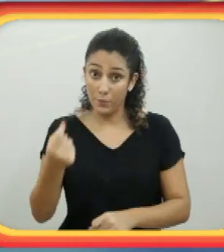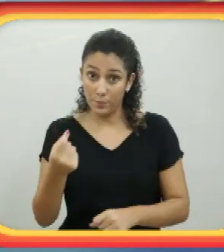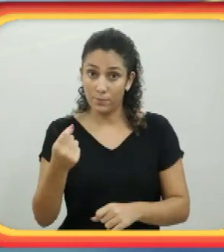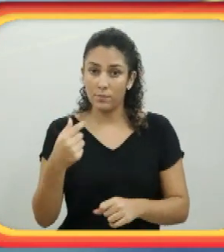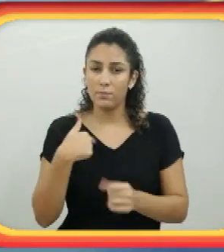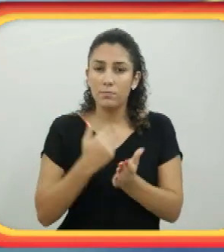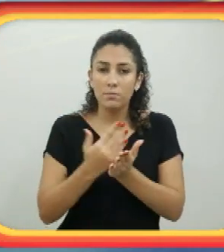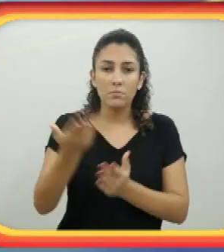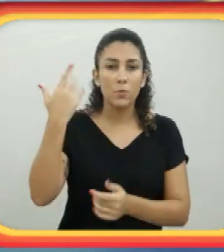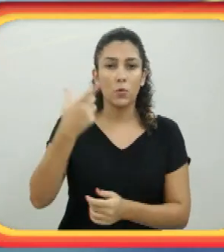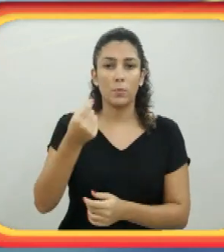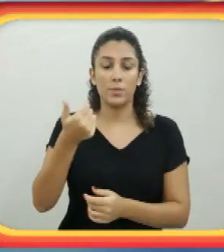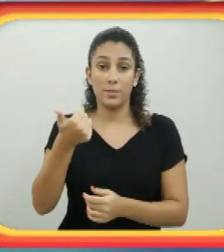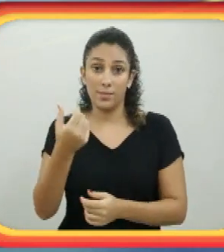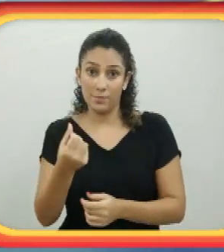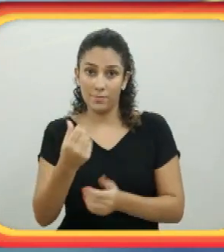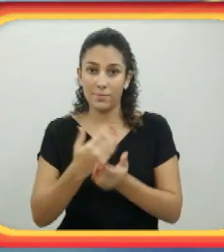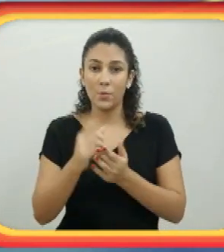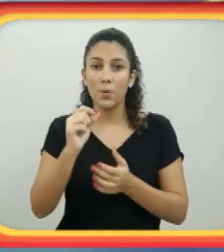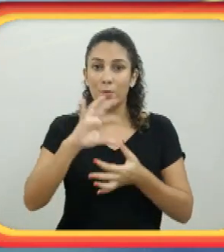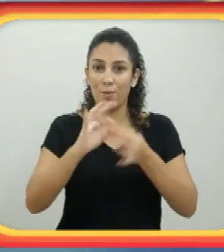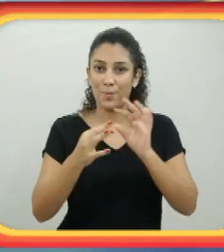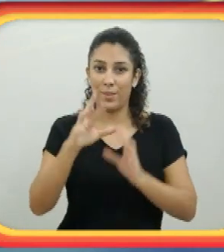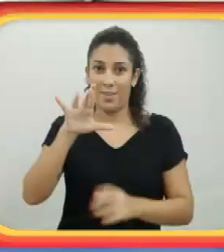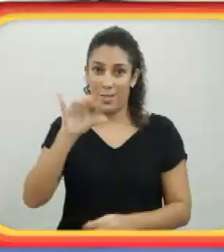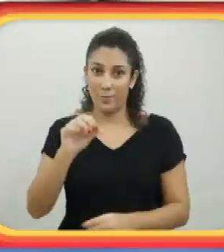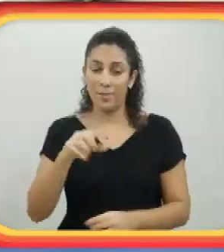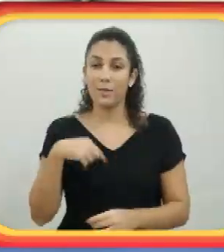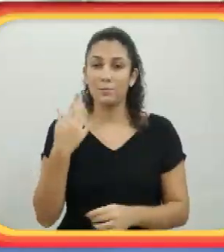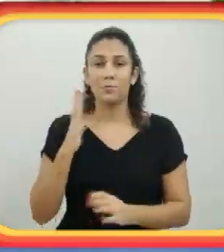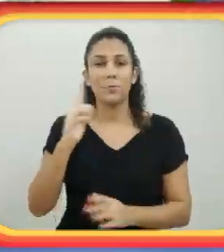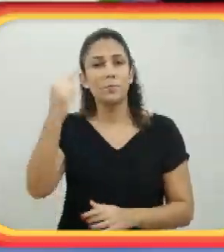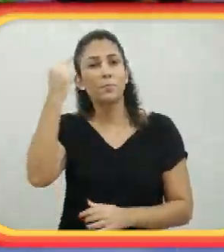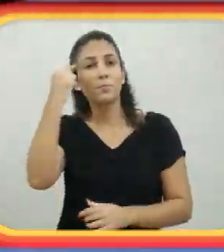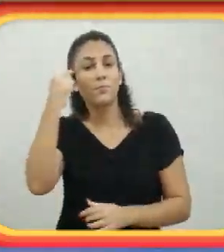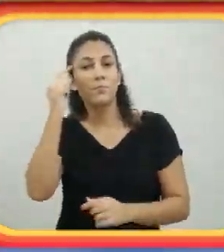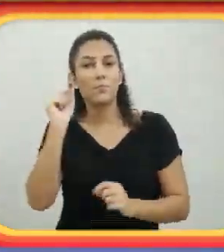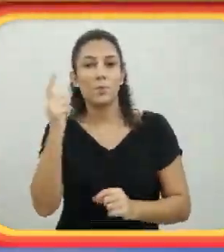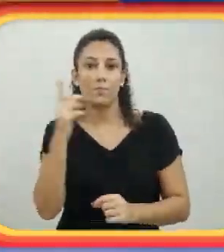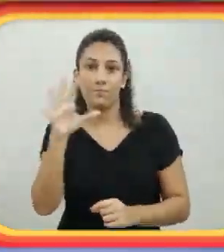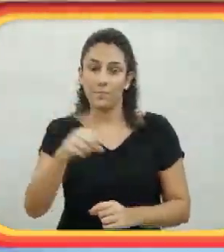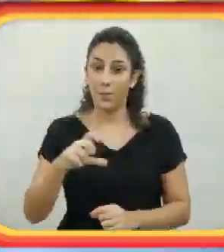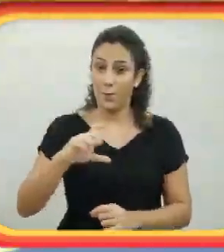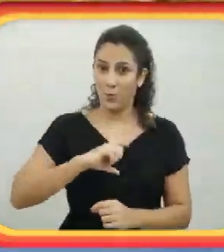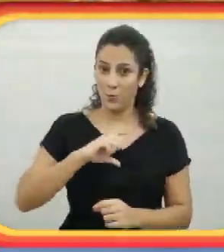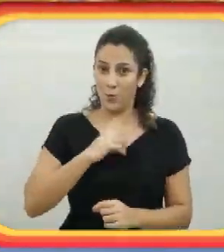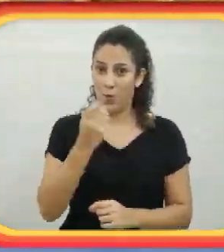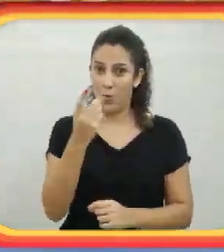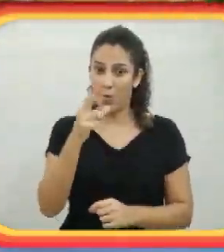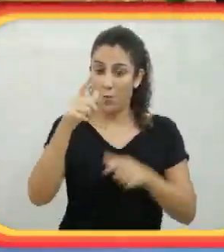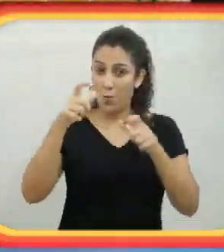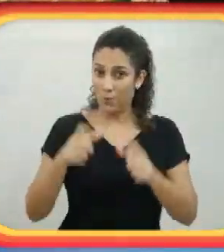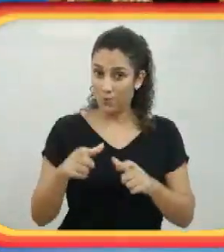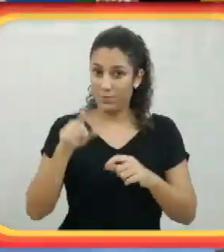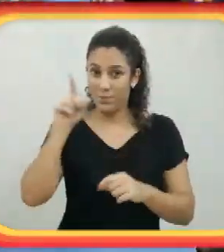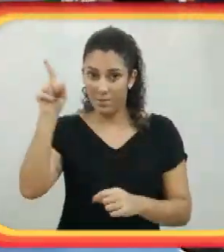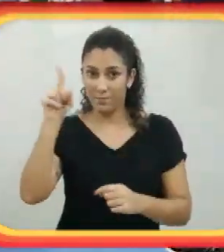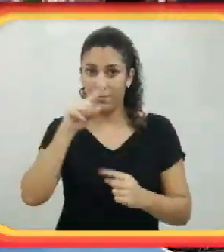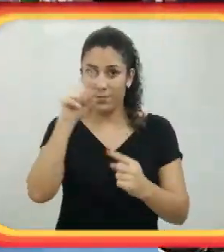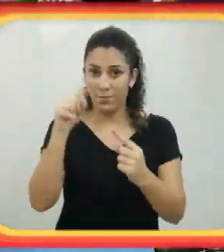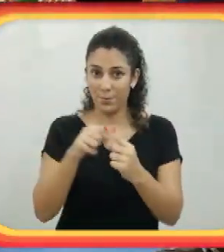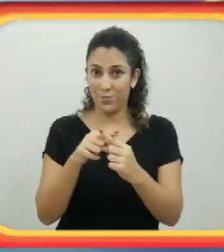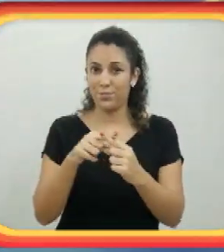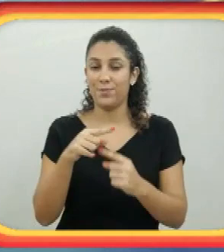objetivo, né, de um ciclo. Então, nossa preparação não é só do ano, vem desde lá de 2016, após a Paralimpíada do